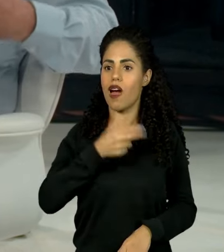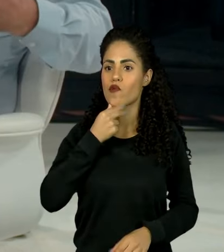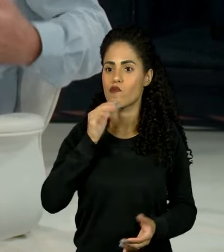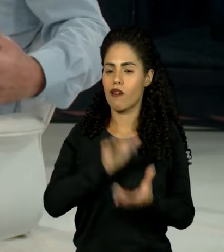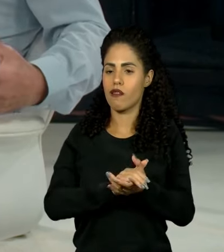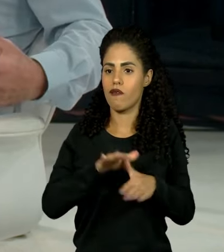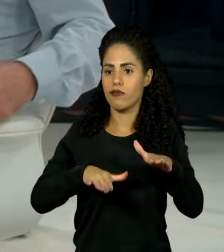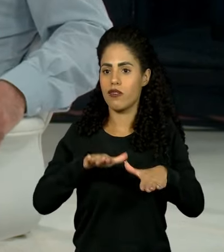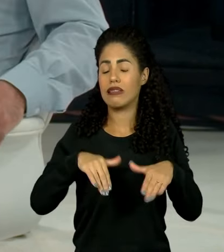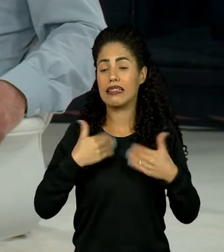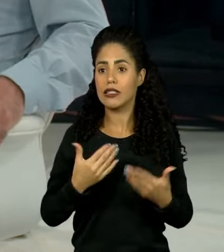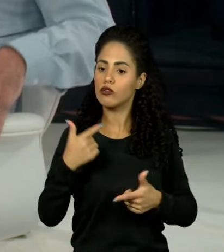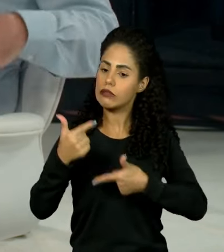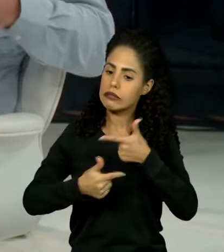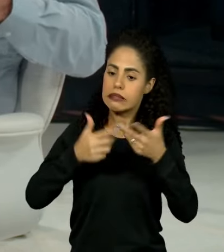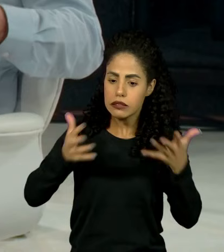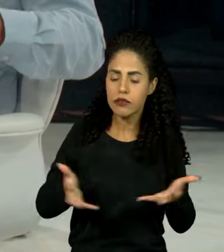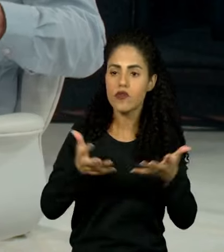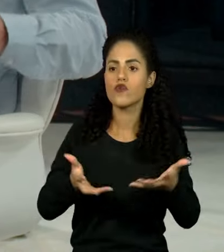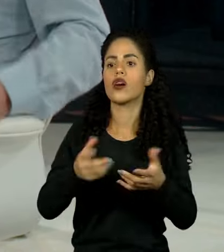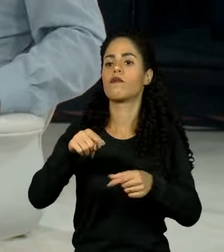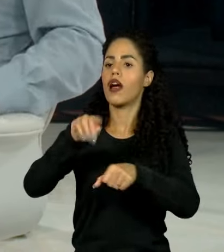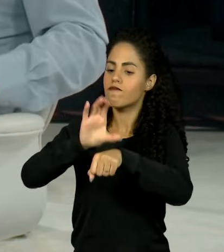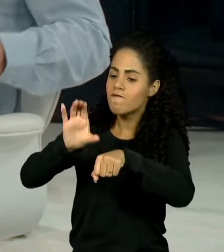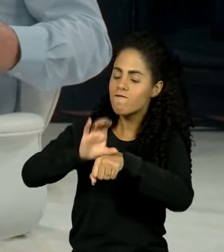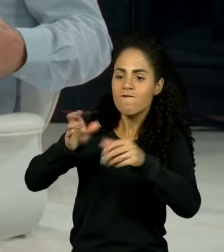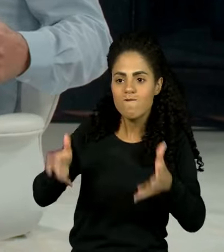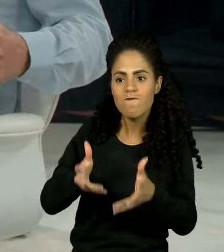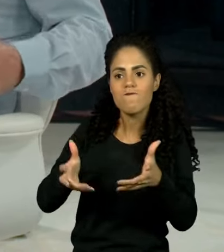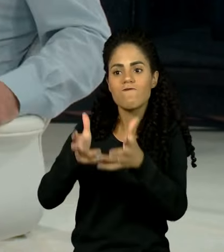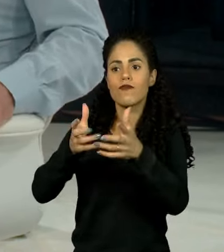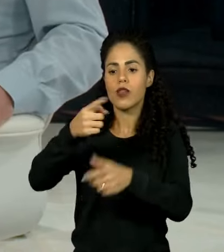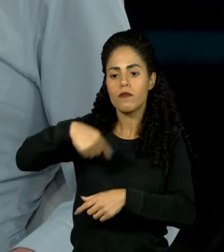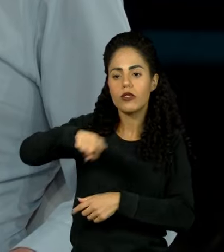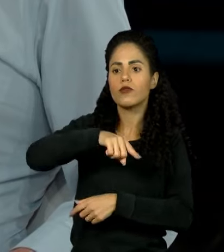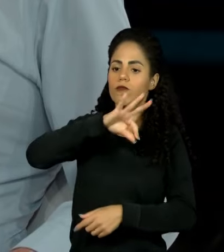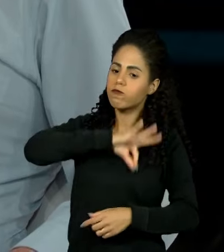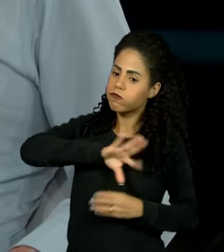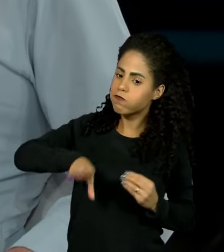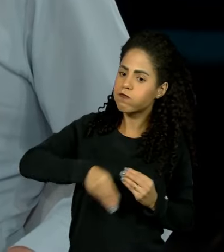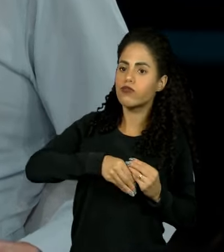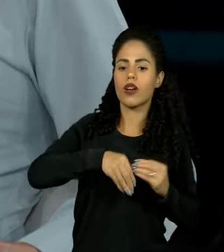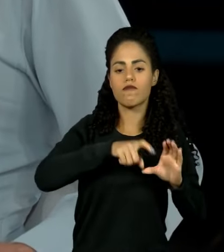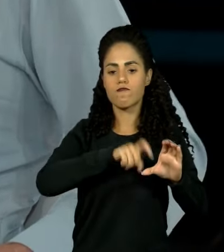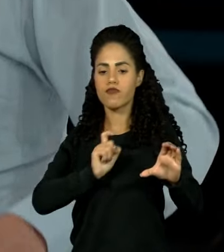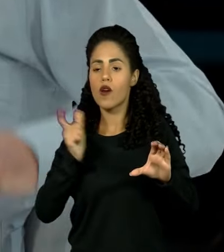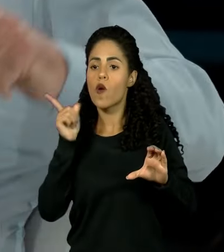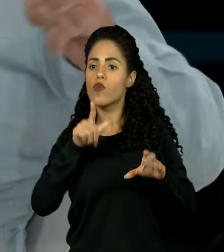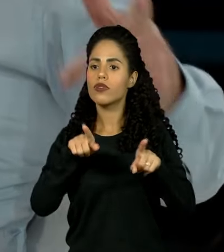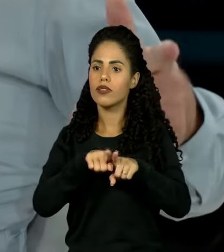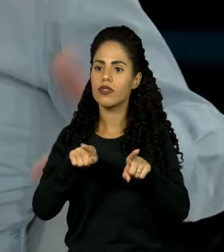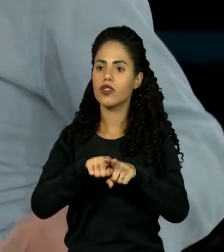procurado fazer esse trabalho procurado e criar condições de renda tem de confeiteiro tem de salgadinho tem de